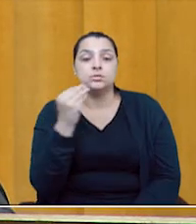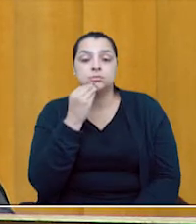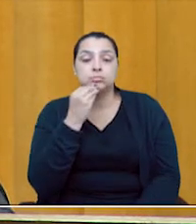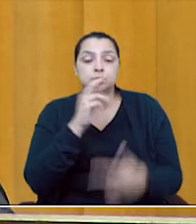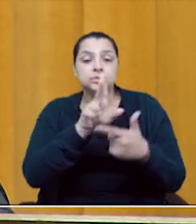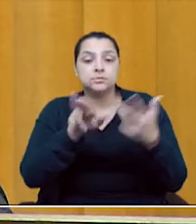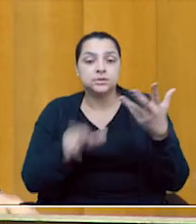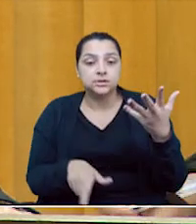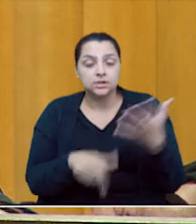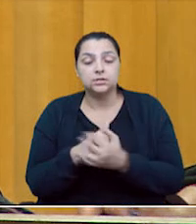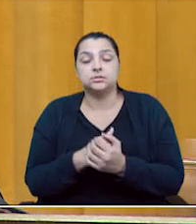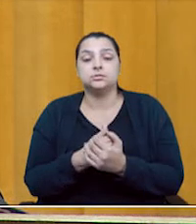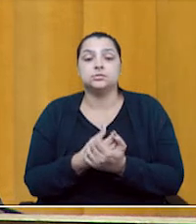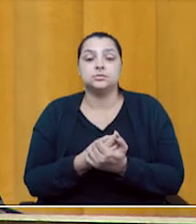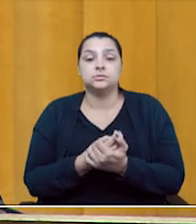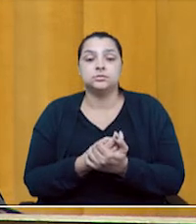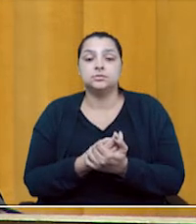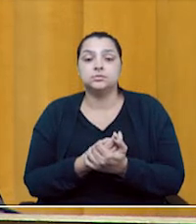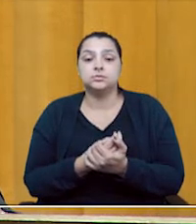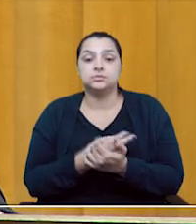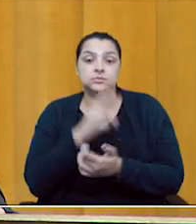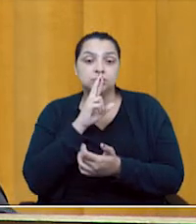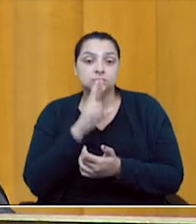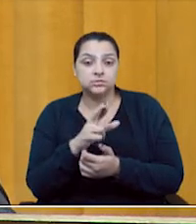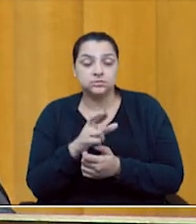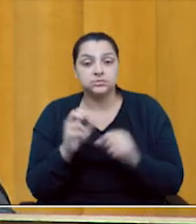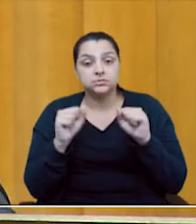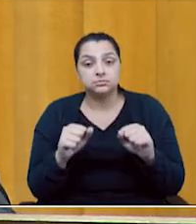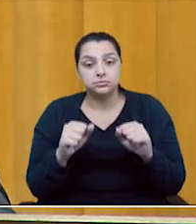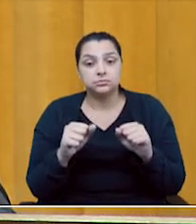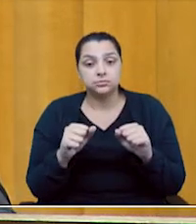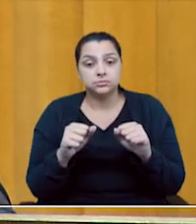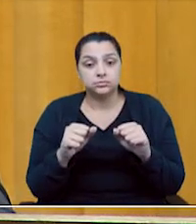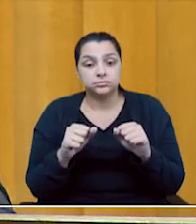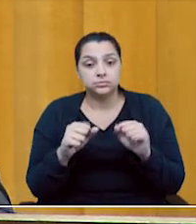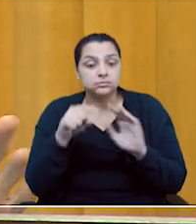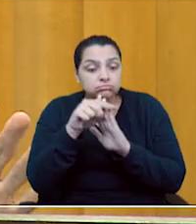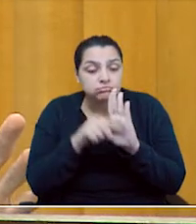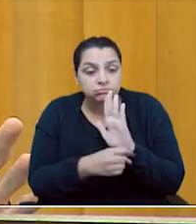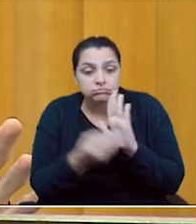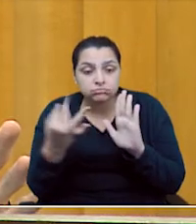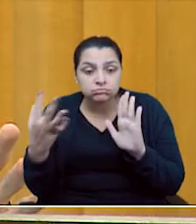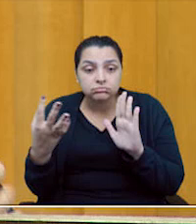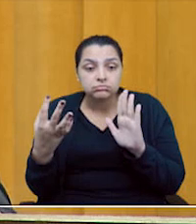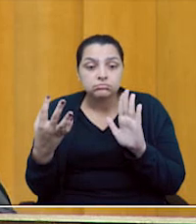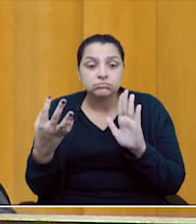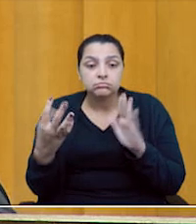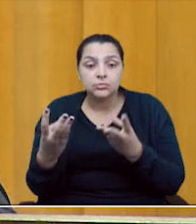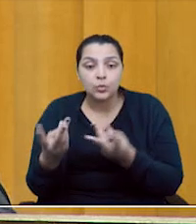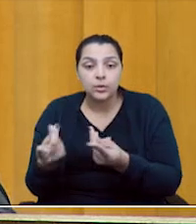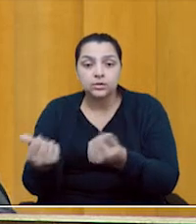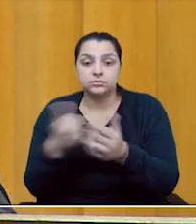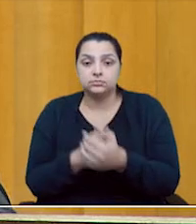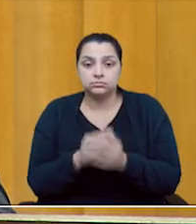que a produtividade possa ser aferida em termos quantitativos e qualitativos. É um livro aberto,